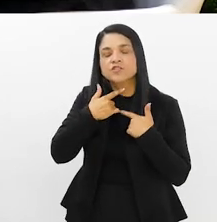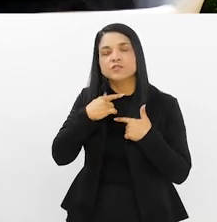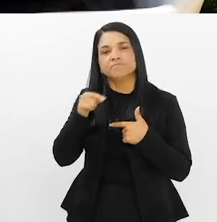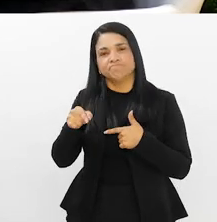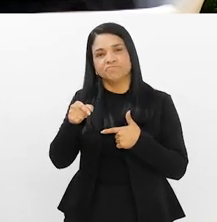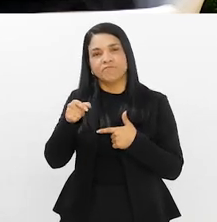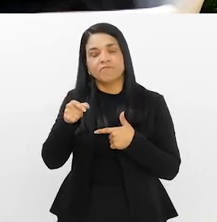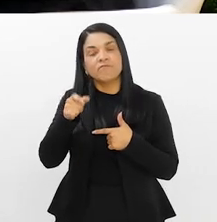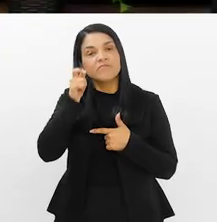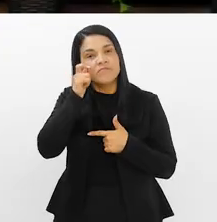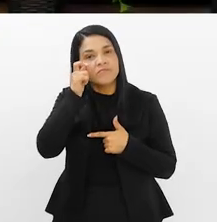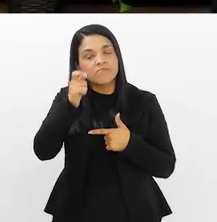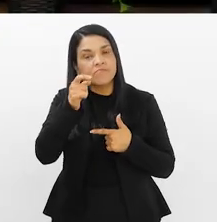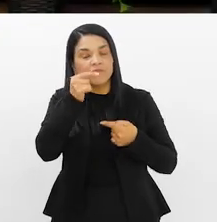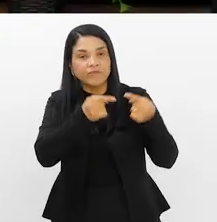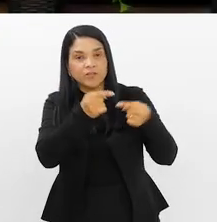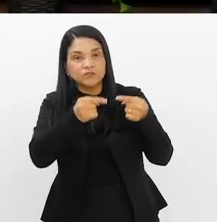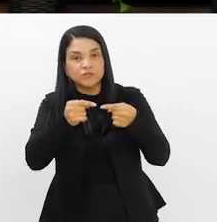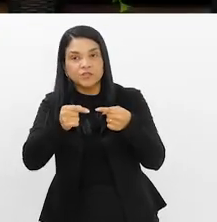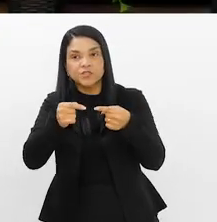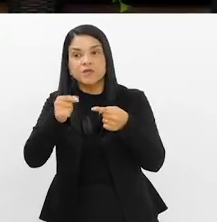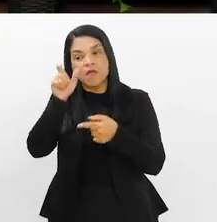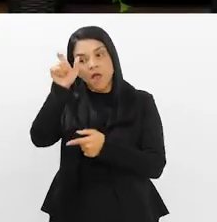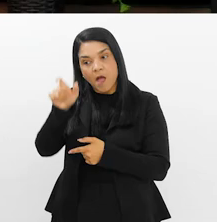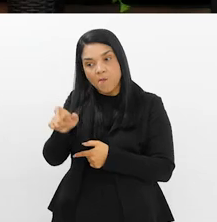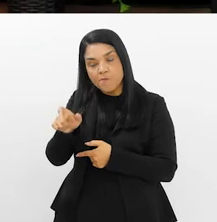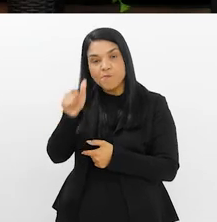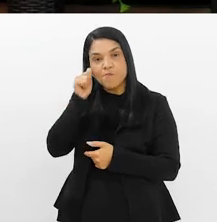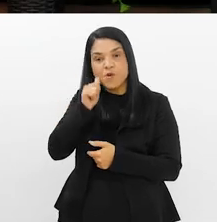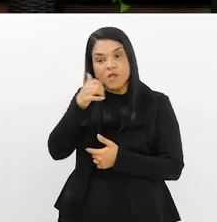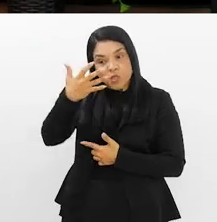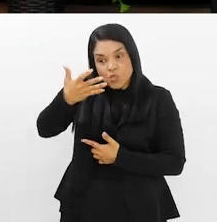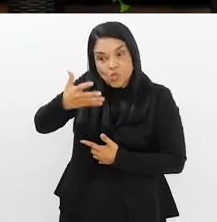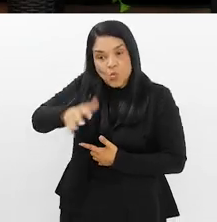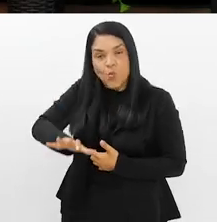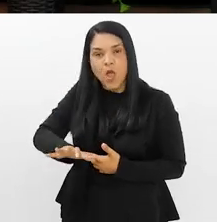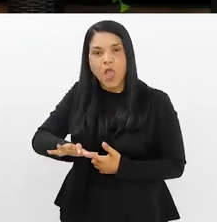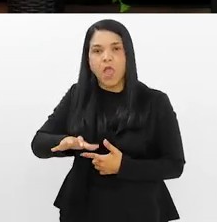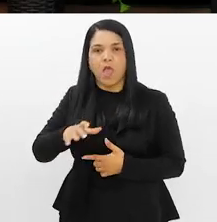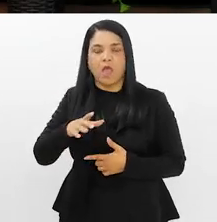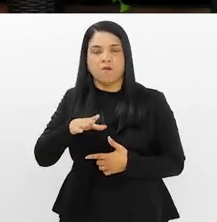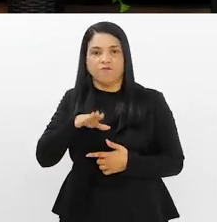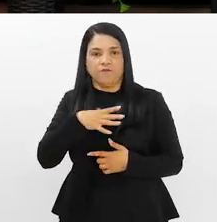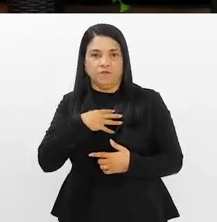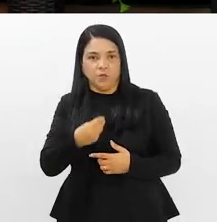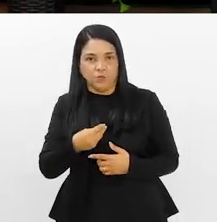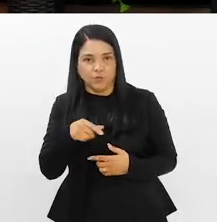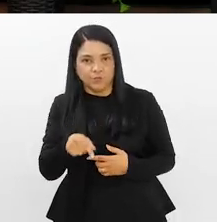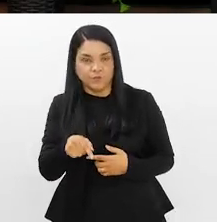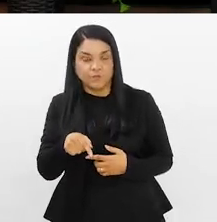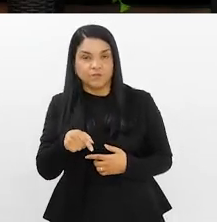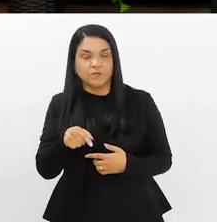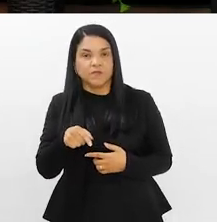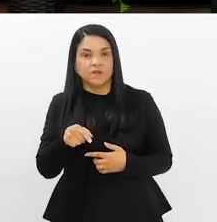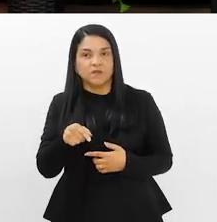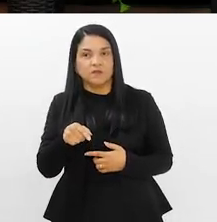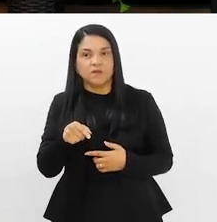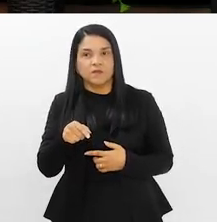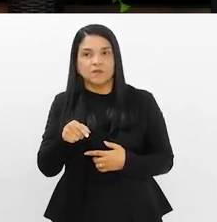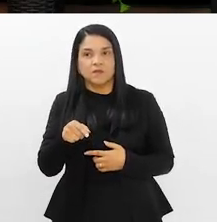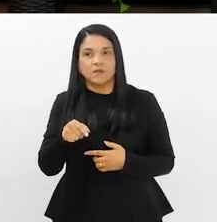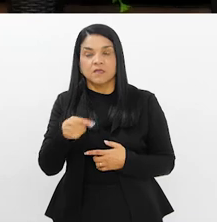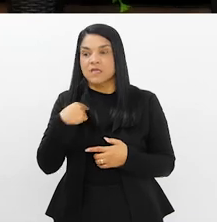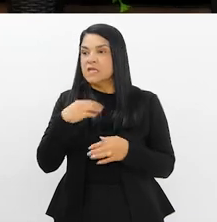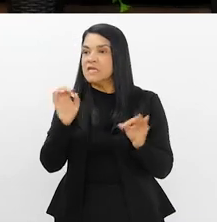É muito interessante, trazer a discussão da mulher que afirma que não quer ser mãe. Agora, ninguém questiona se a